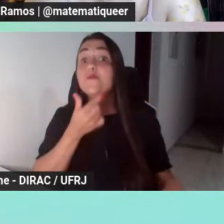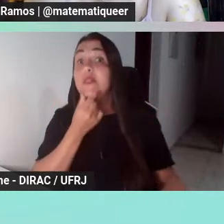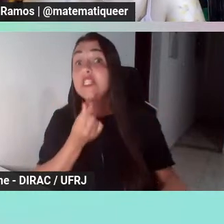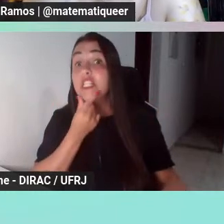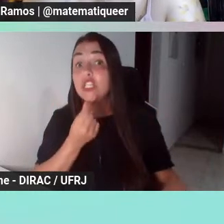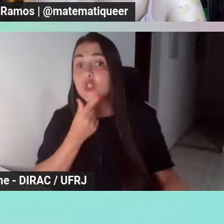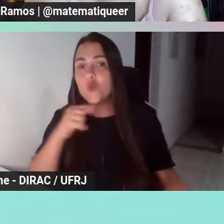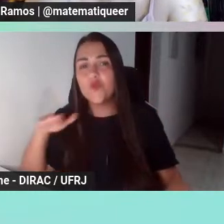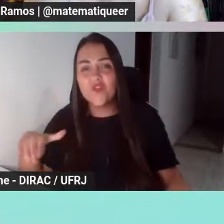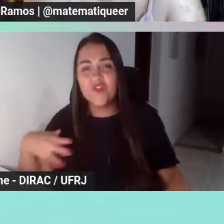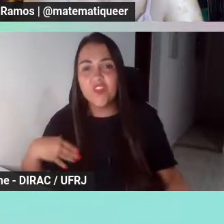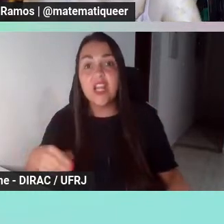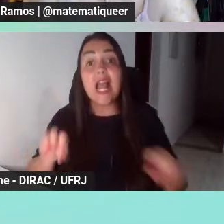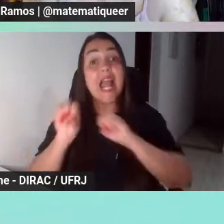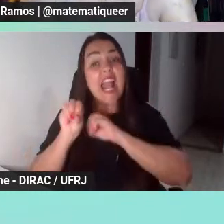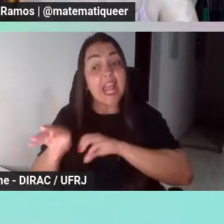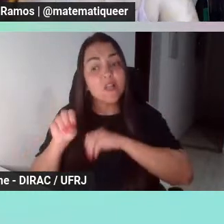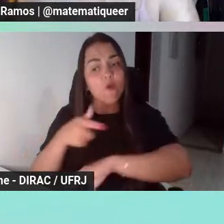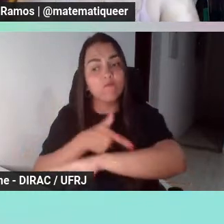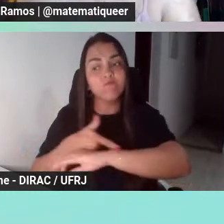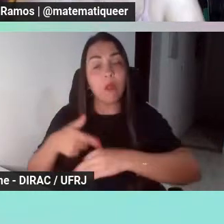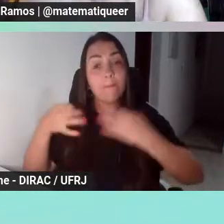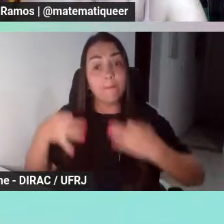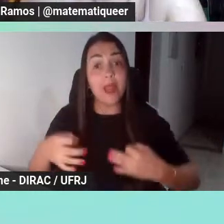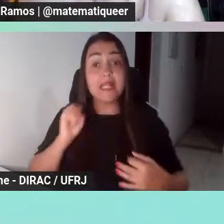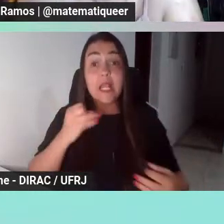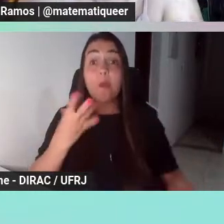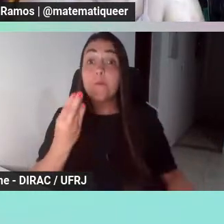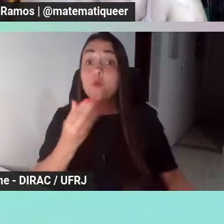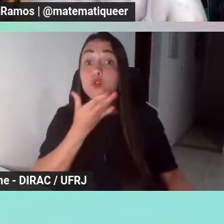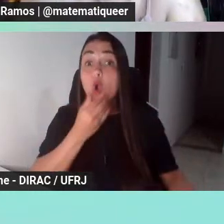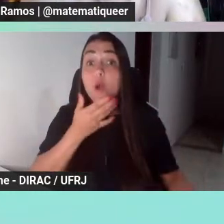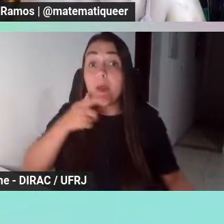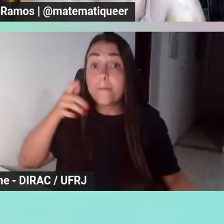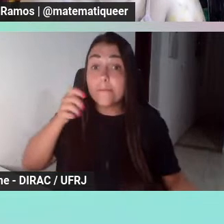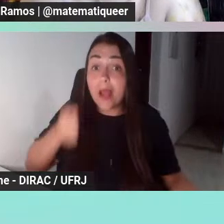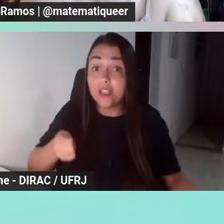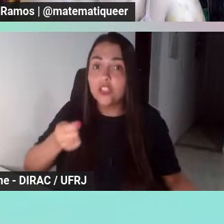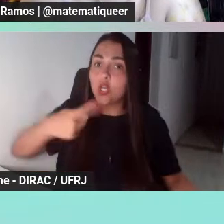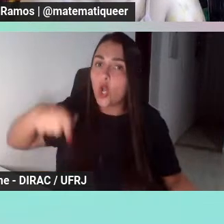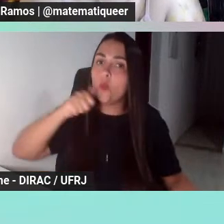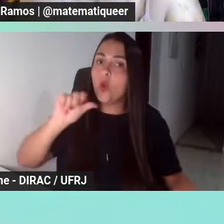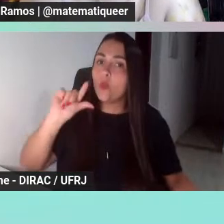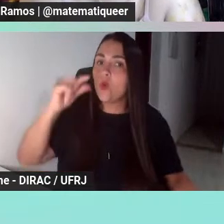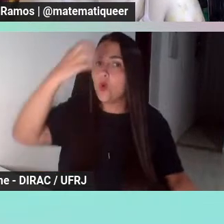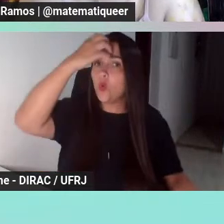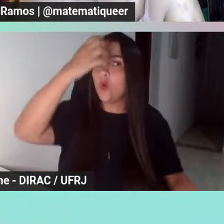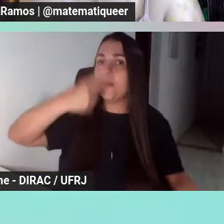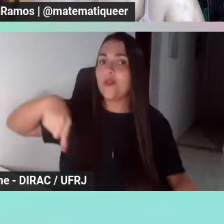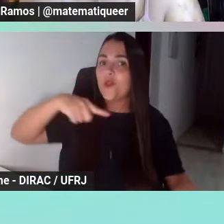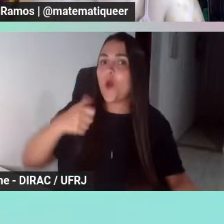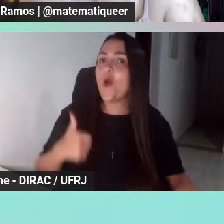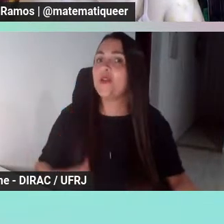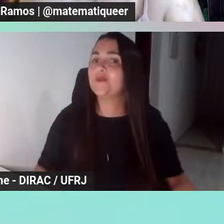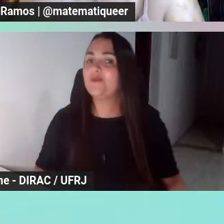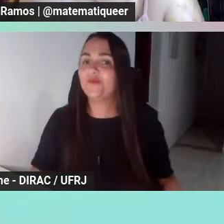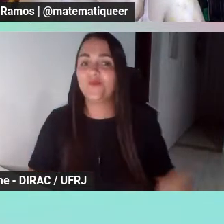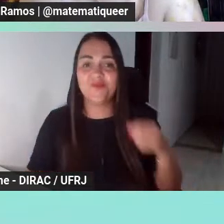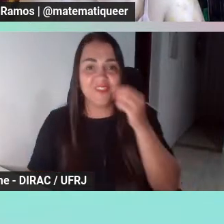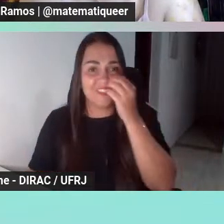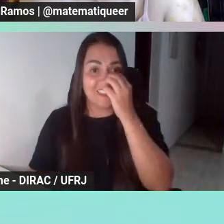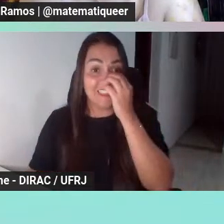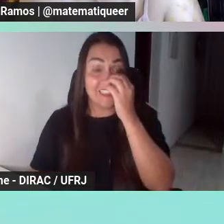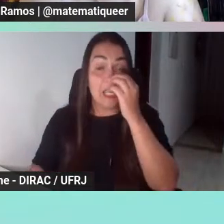tá? Porque se muitos são machistas, a gente tem um pouco de culpa. É verdade. Temos